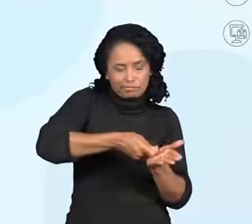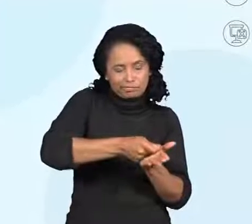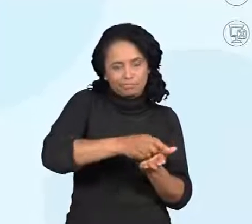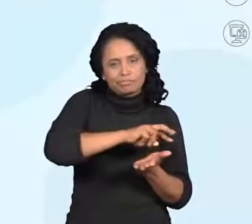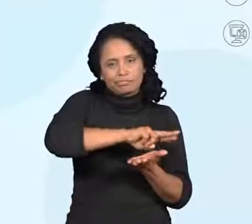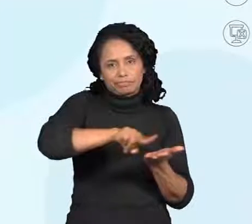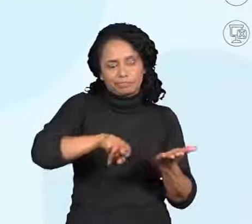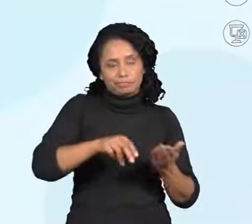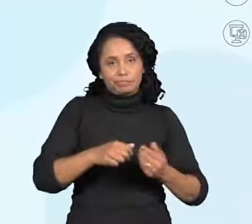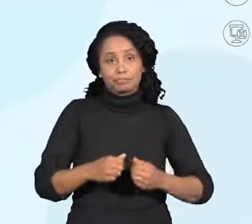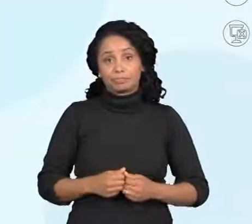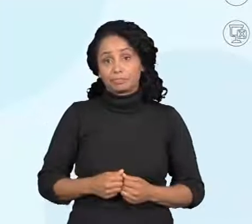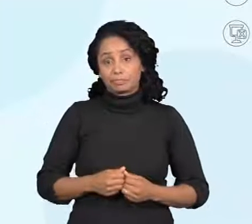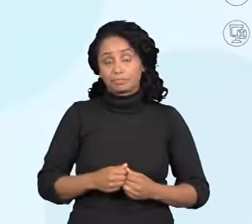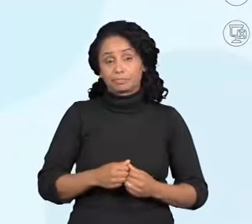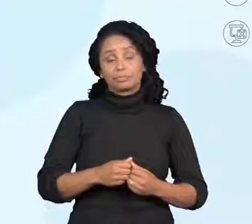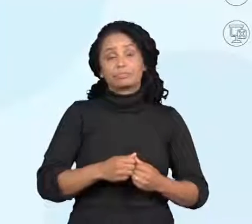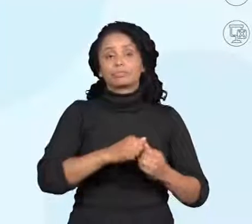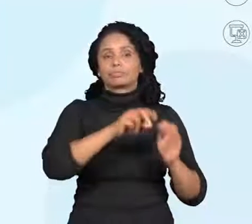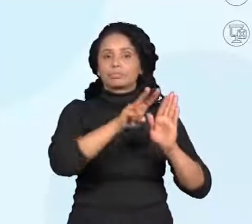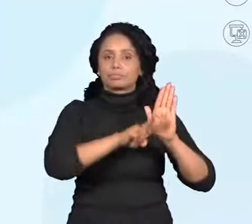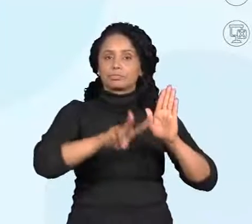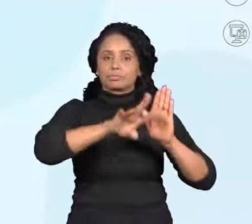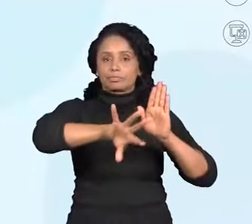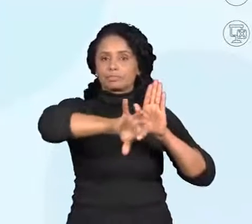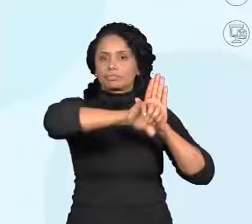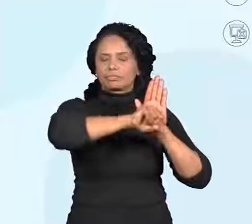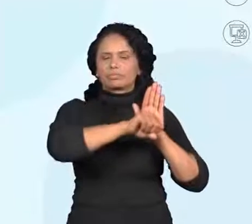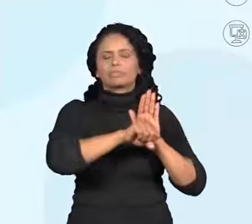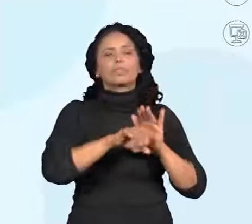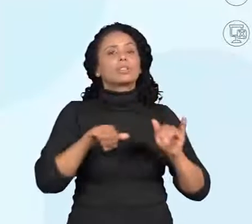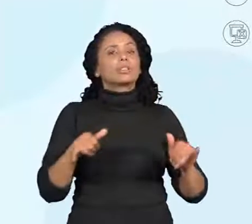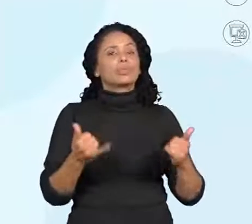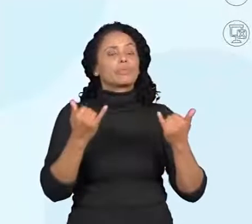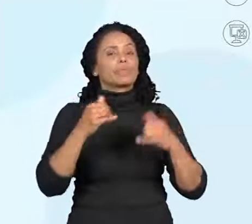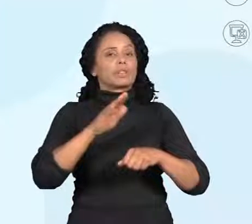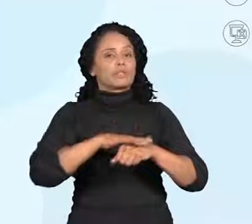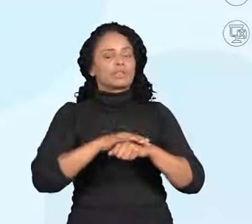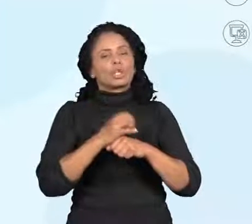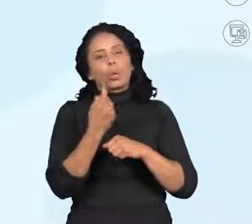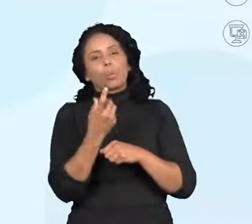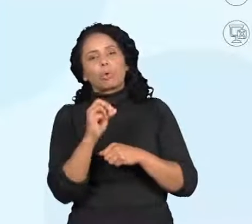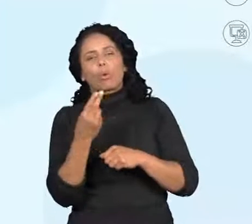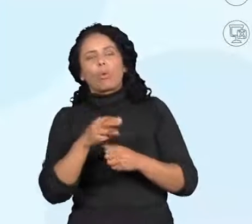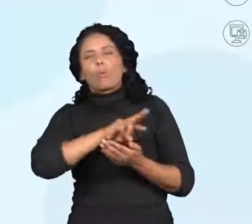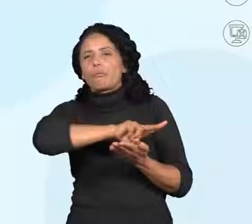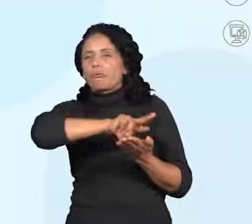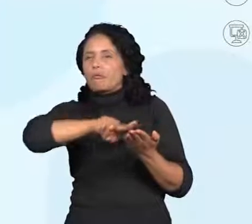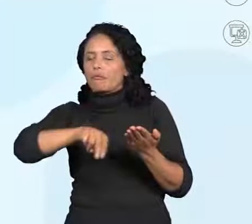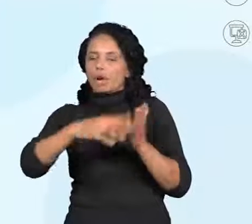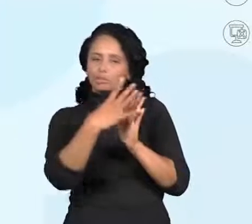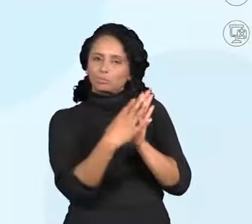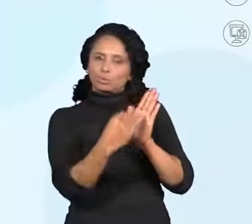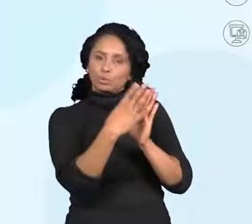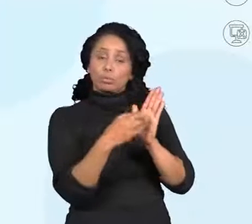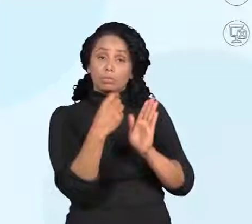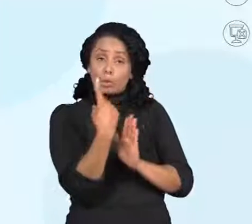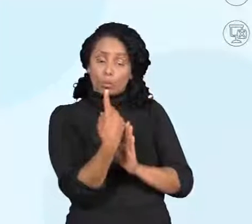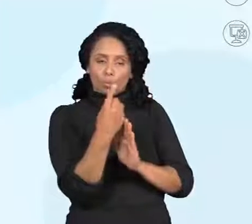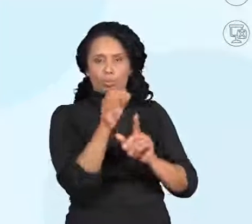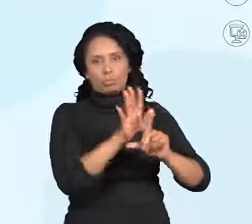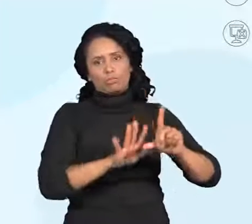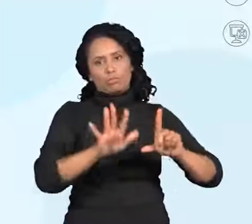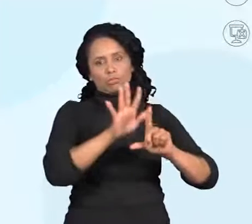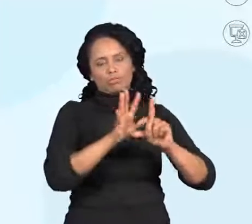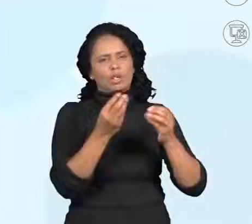modalidade consiste na possibilidade de imprimir uma ou várias cópias de uma imagem, a partir de uma